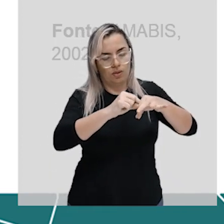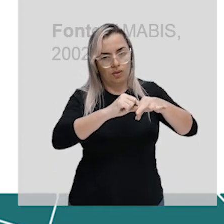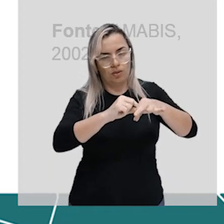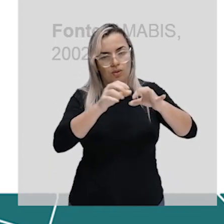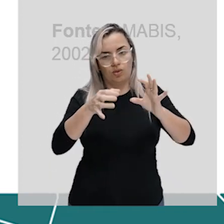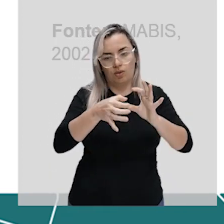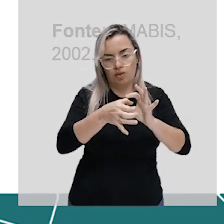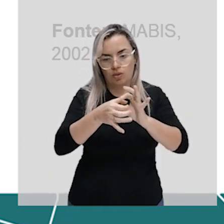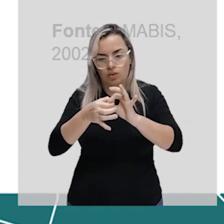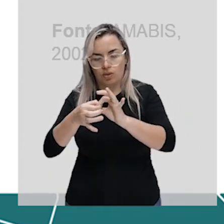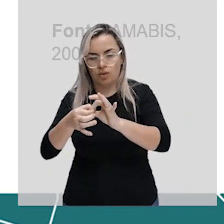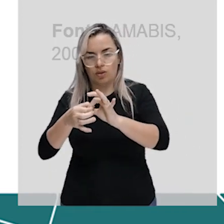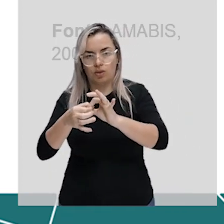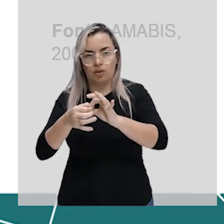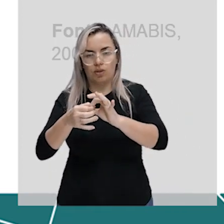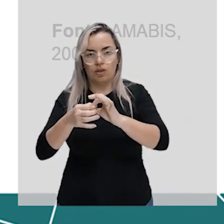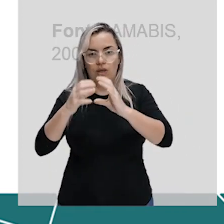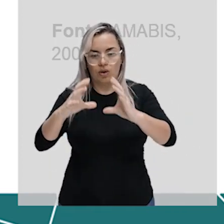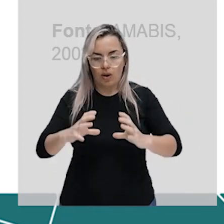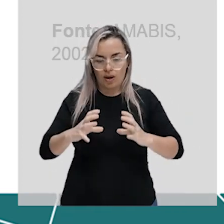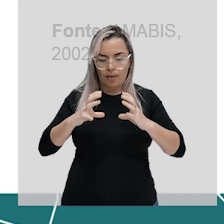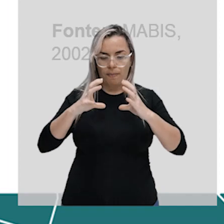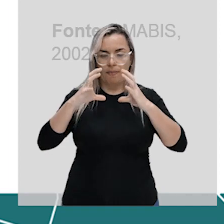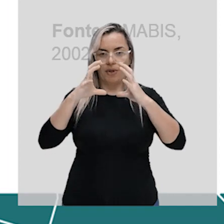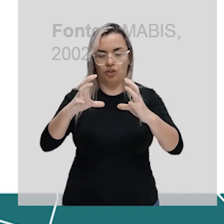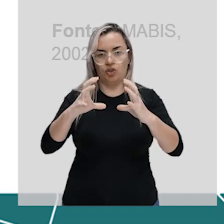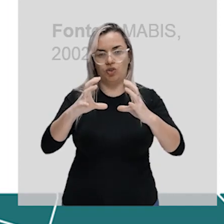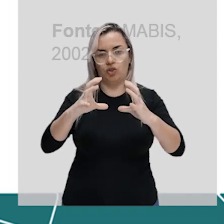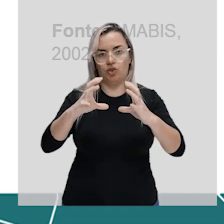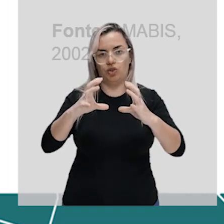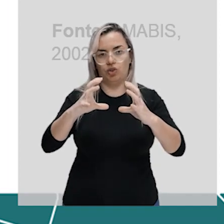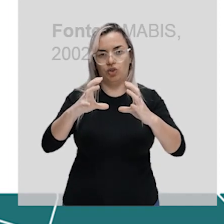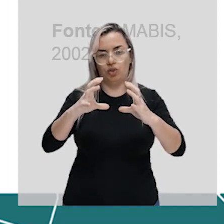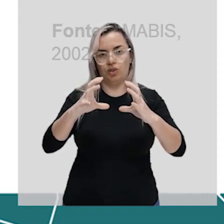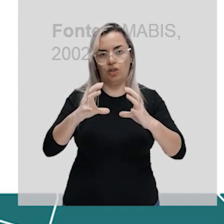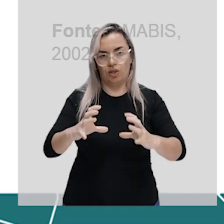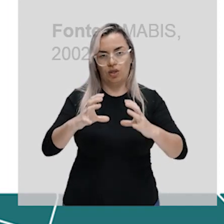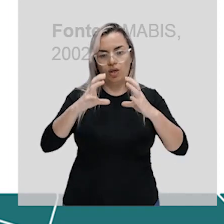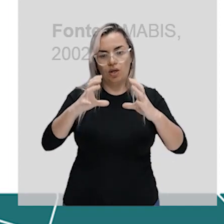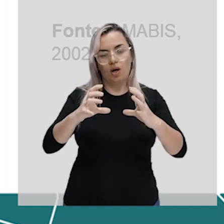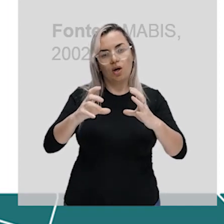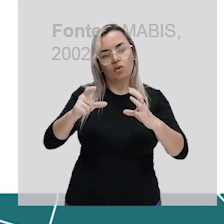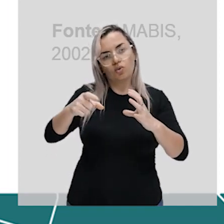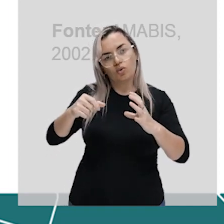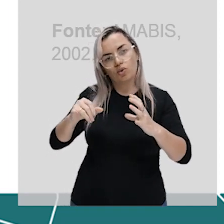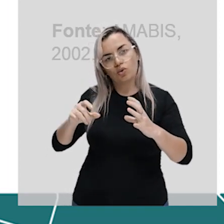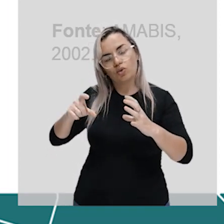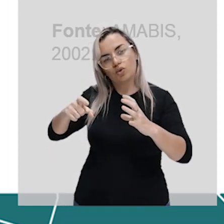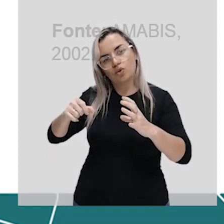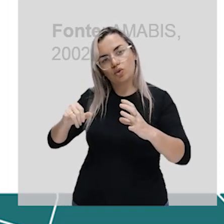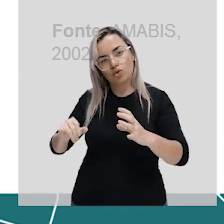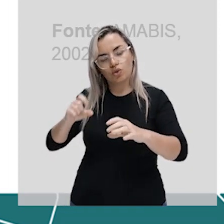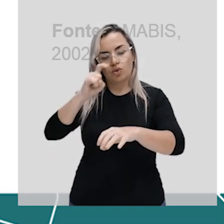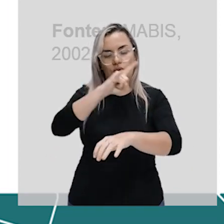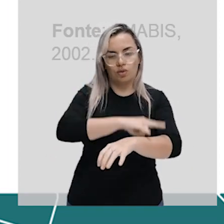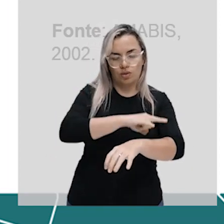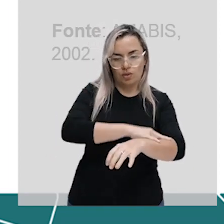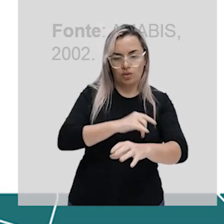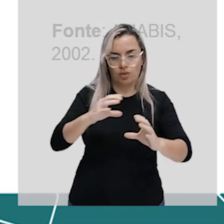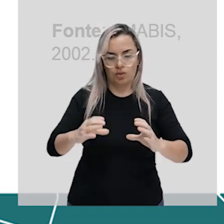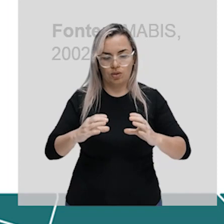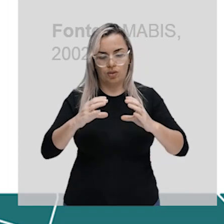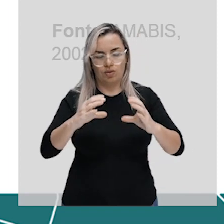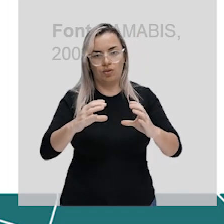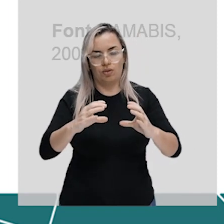ligada com a bexiga urinária. Olha só. A bexiga urinária ela fica logo à frente do